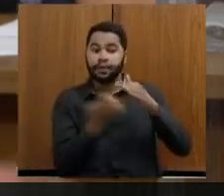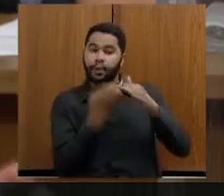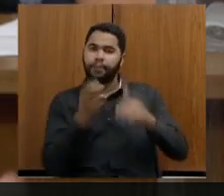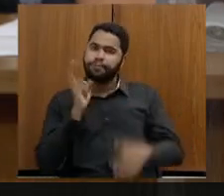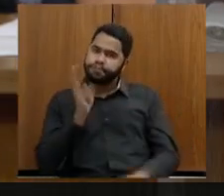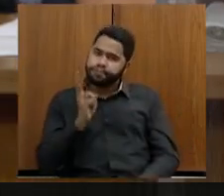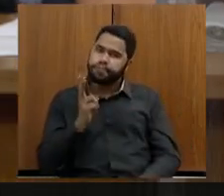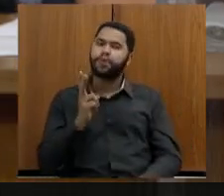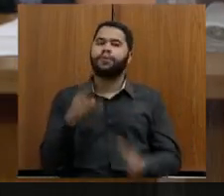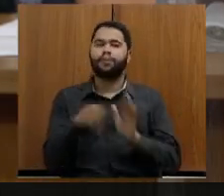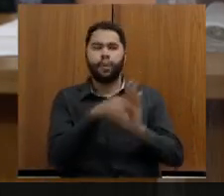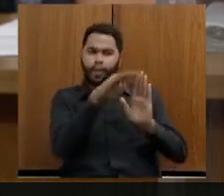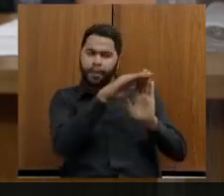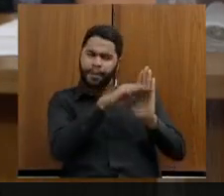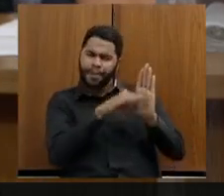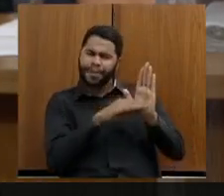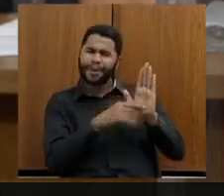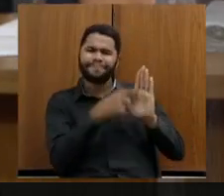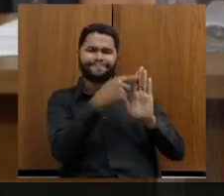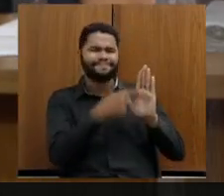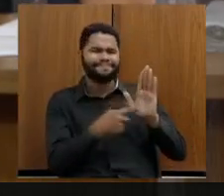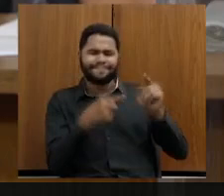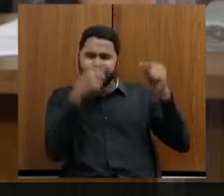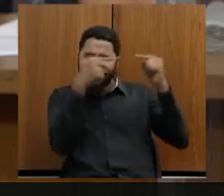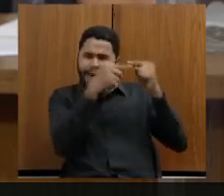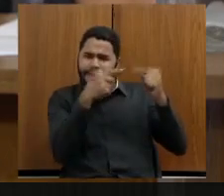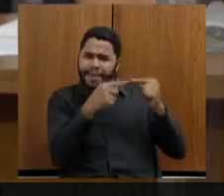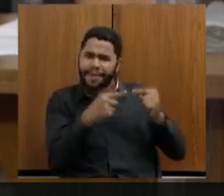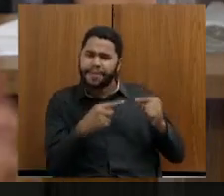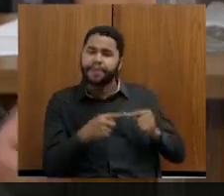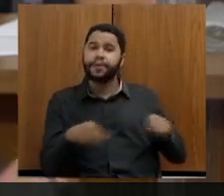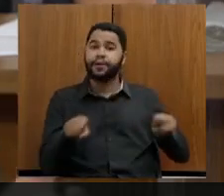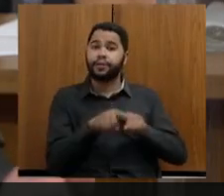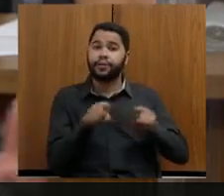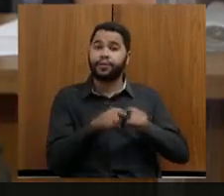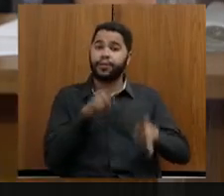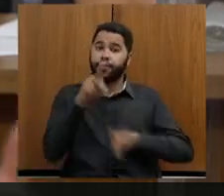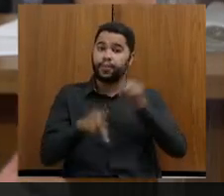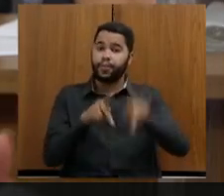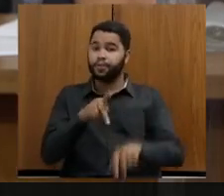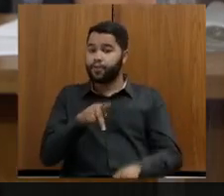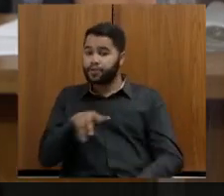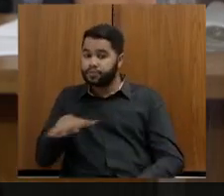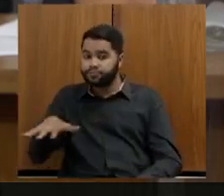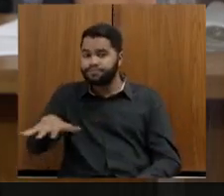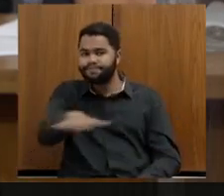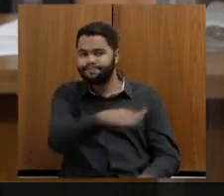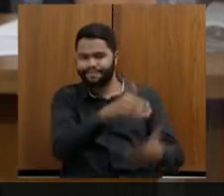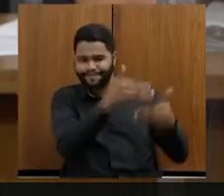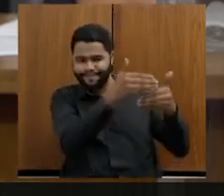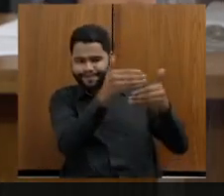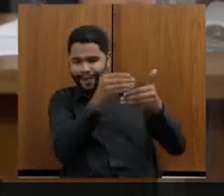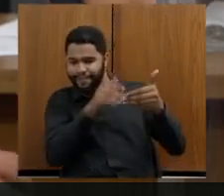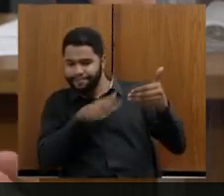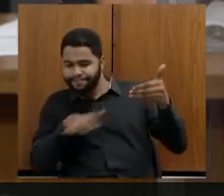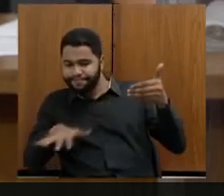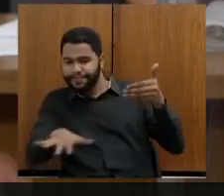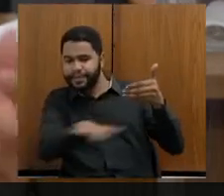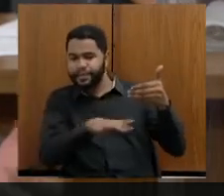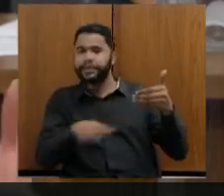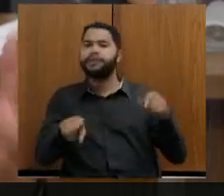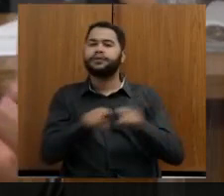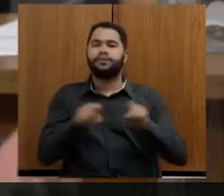empresa continue adotando todos os procedimentos adequados para que a população do Entorno dessas barragens também